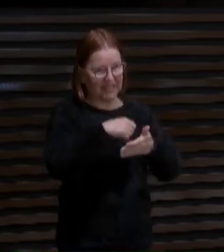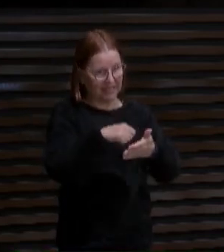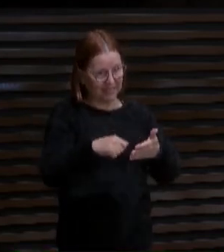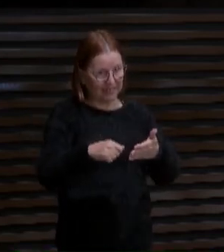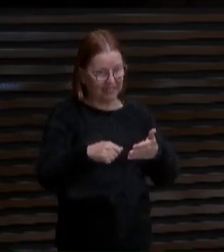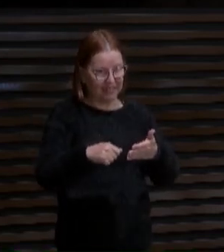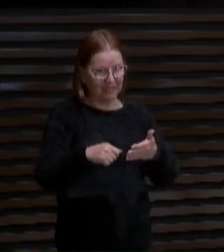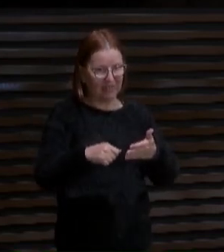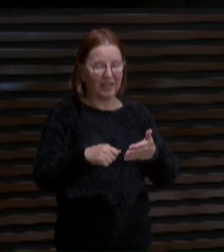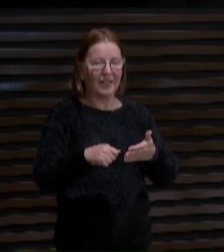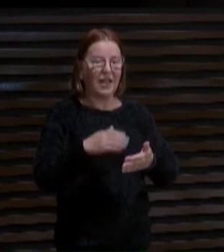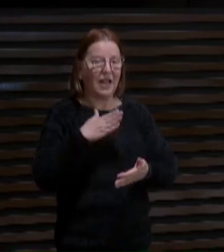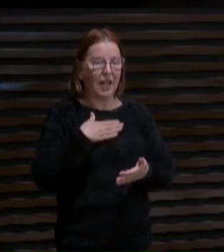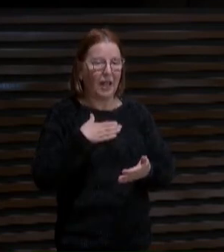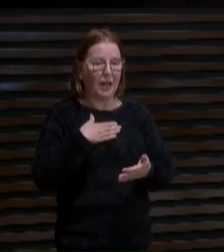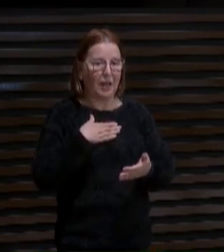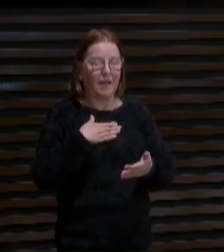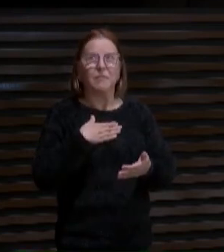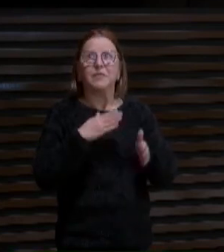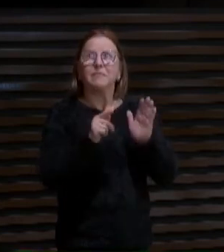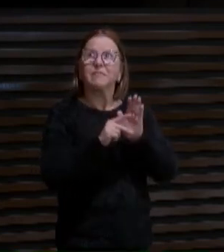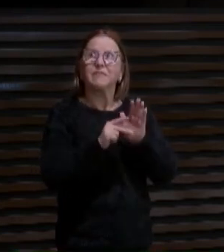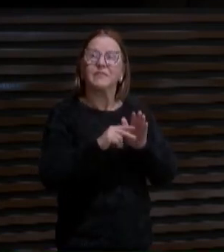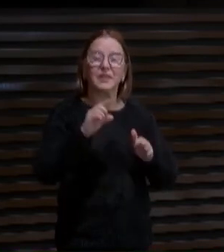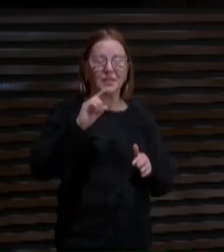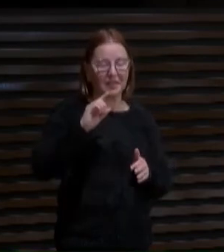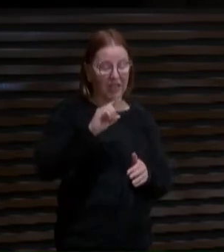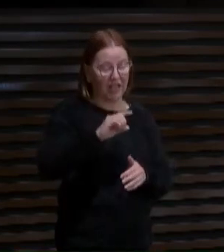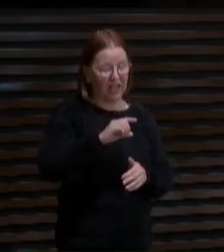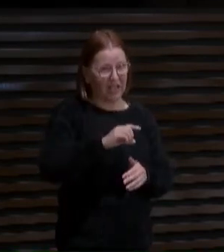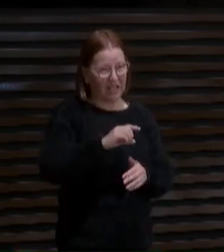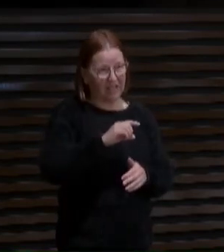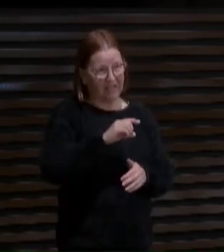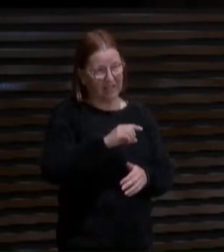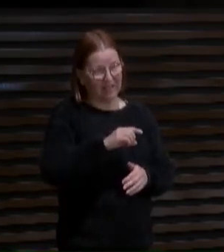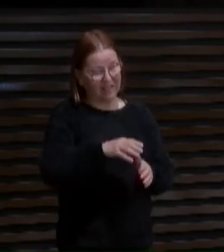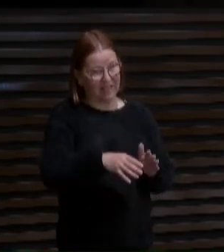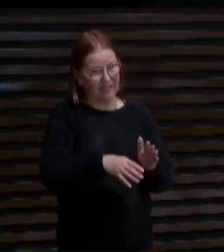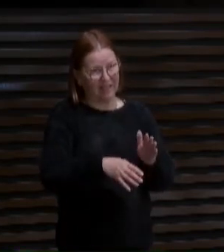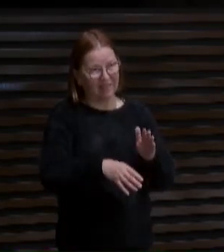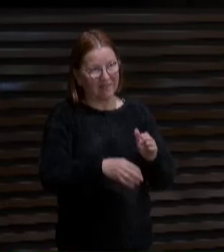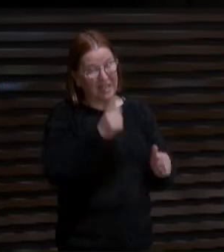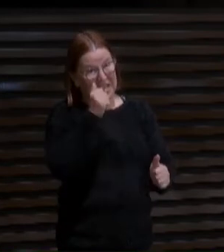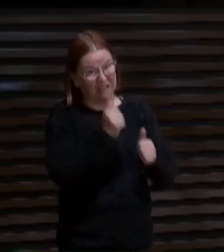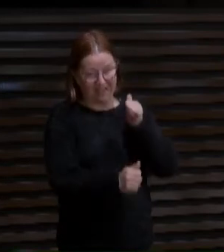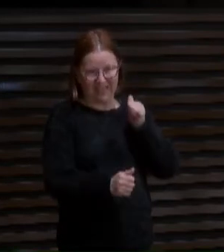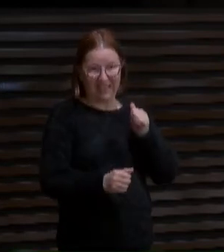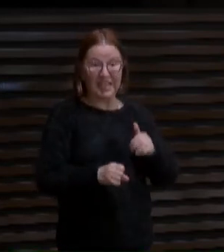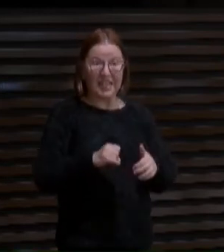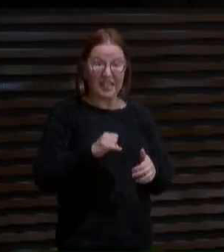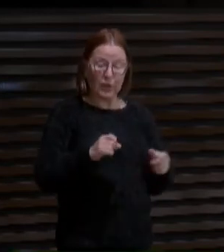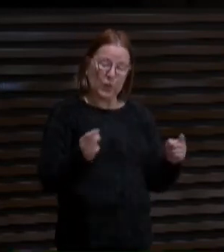Eu é que retribuirei diz o senhor pelo contrário se o teu inimigo tiver fome dá-lhe de comer se